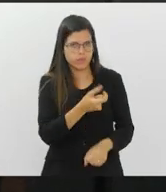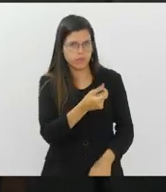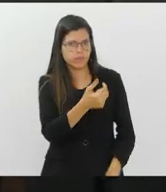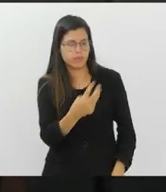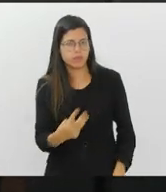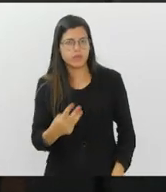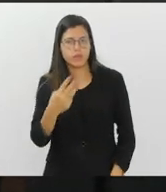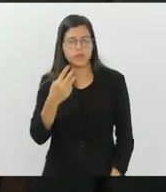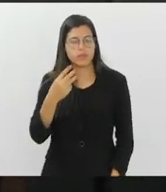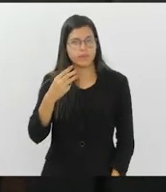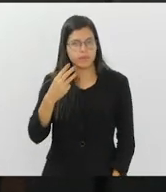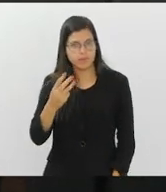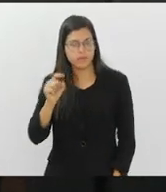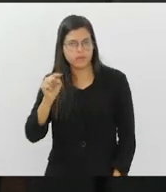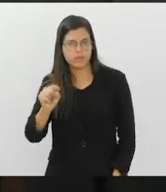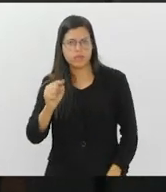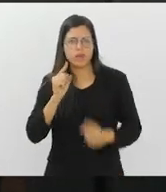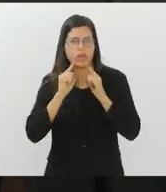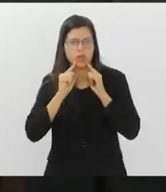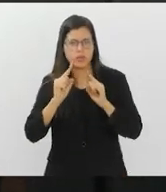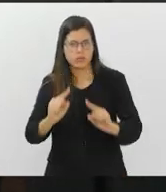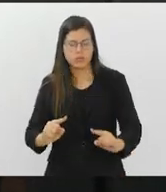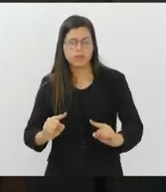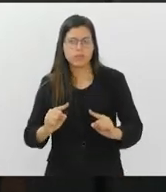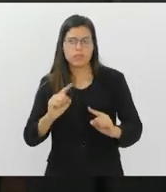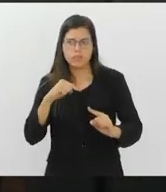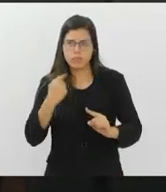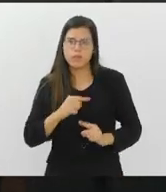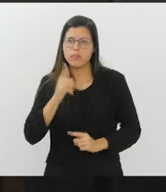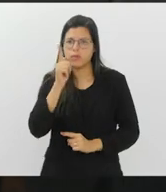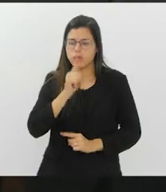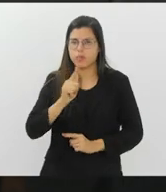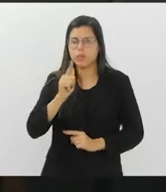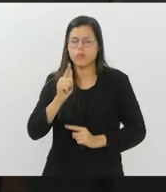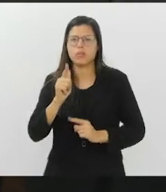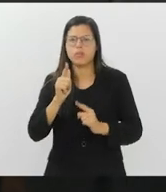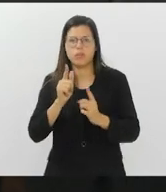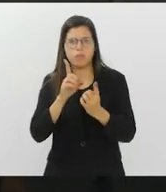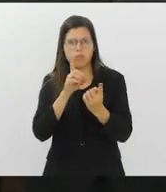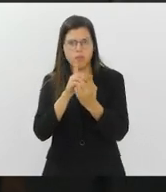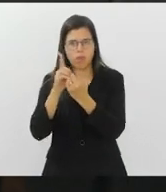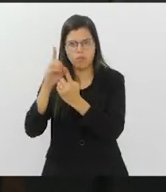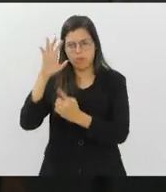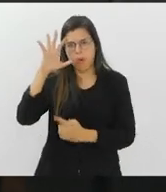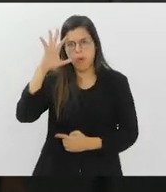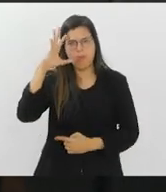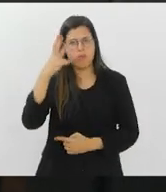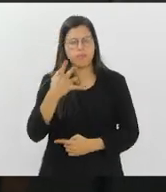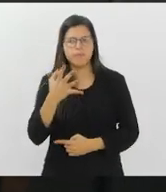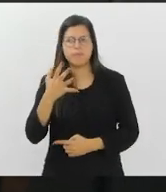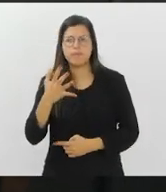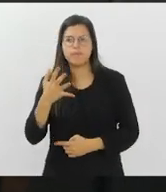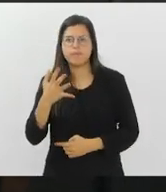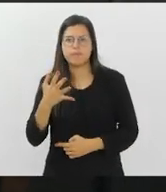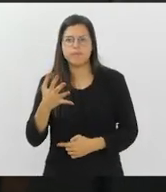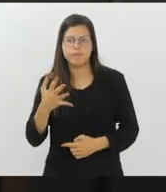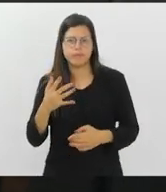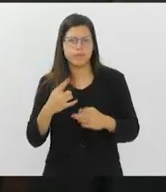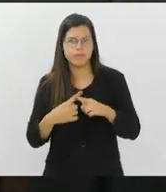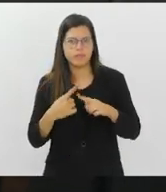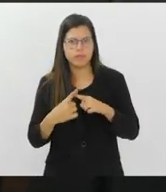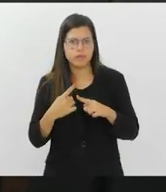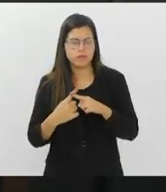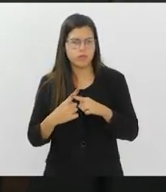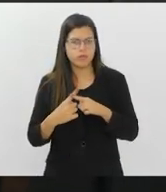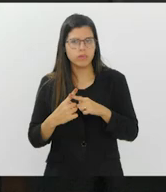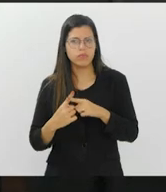reclamações, em que 90% dessas reclamações foram atendidas, foram solucionadas exatamente em